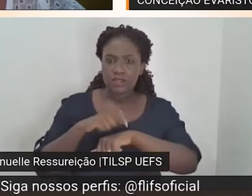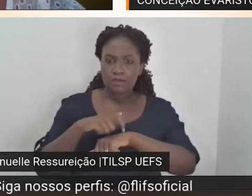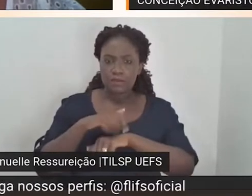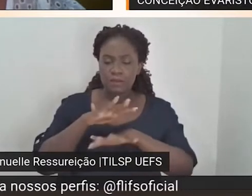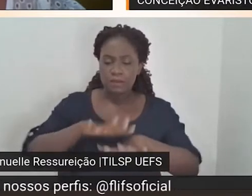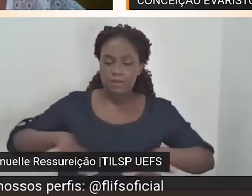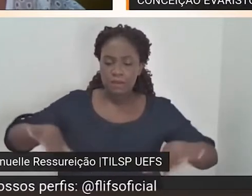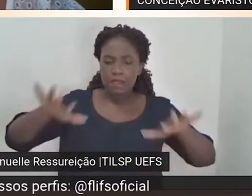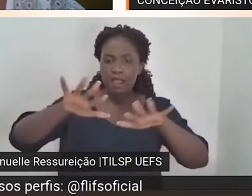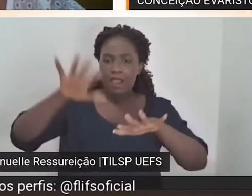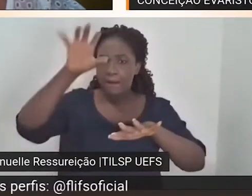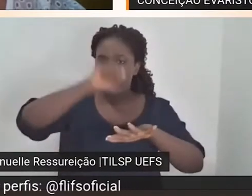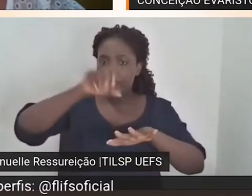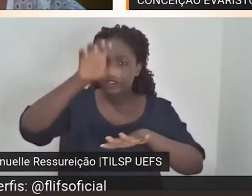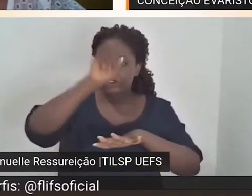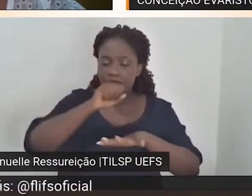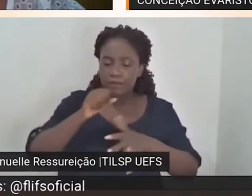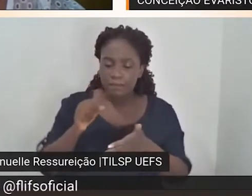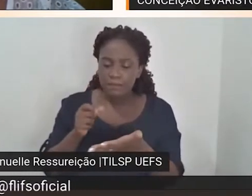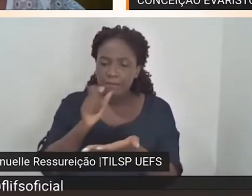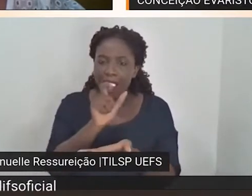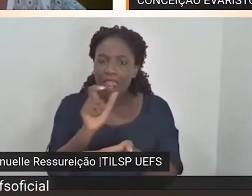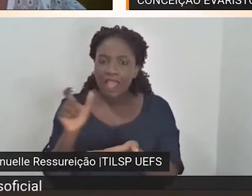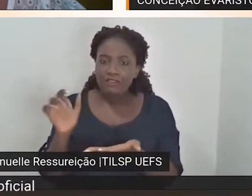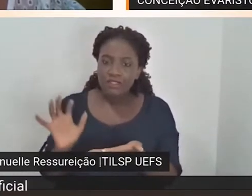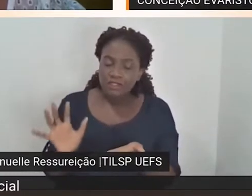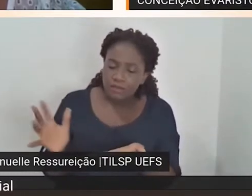criança a colher palavras. Coisa linda isso.